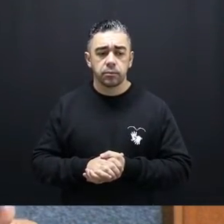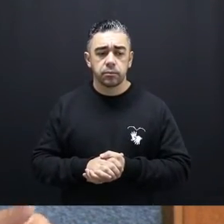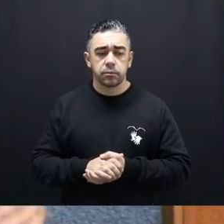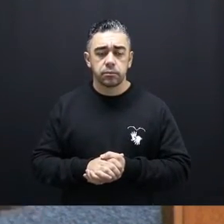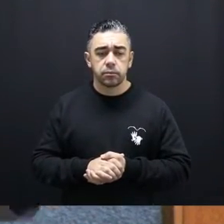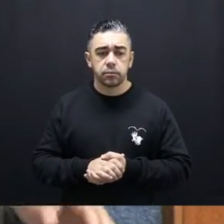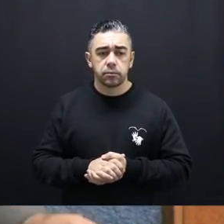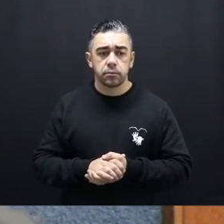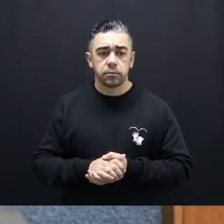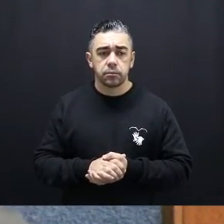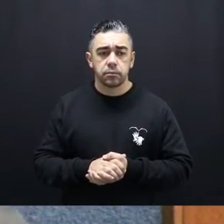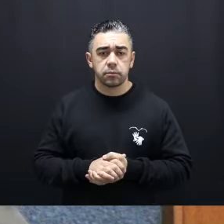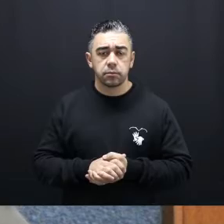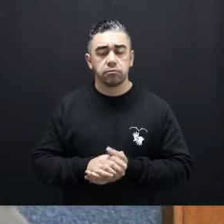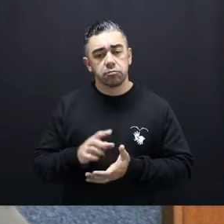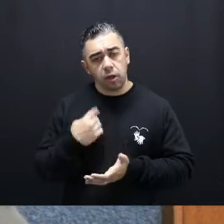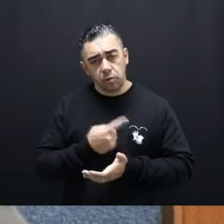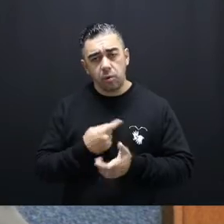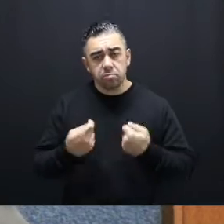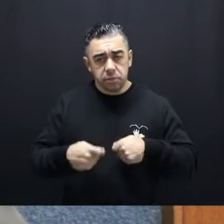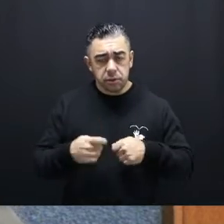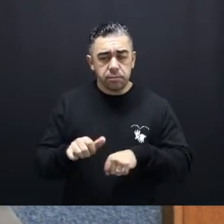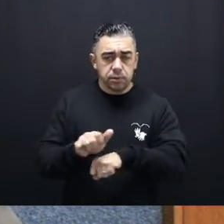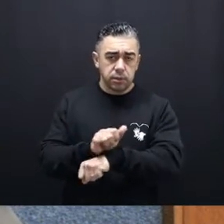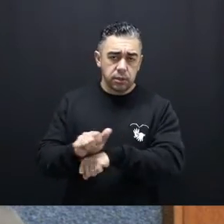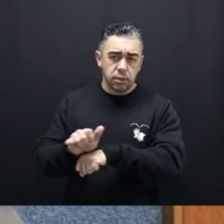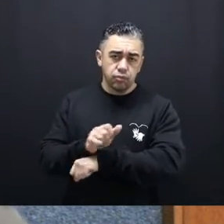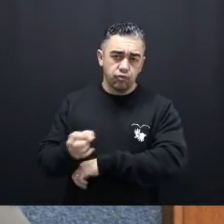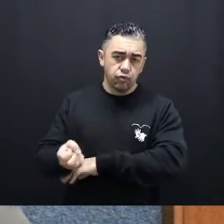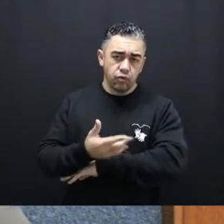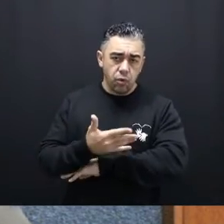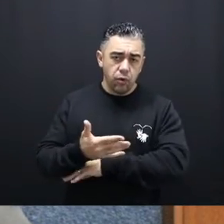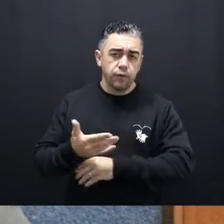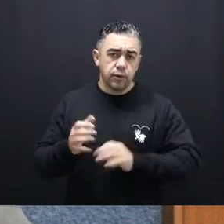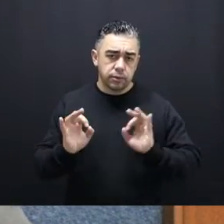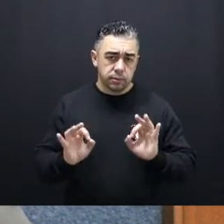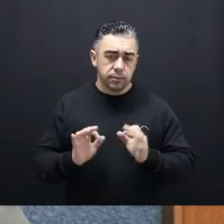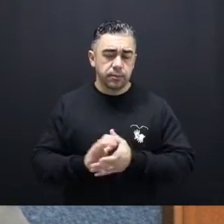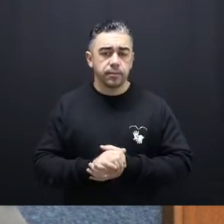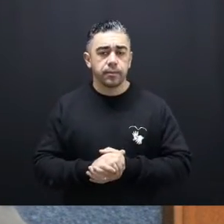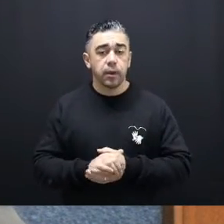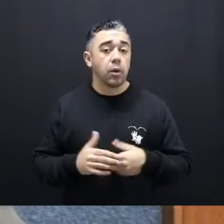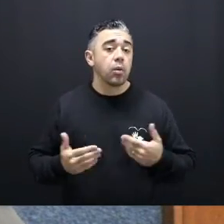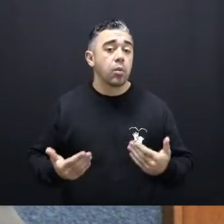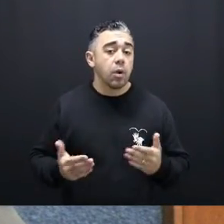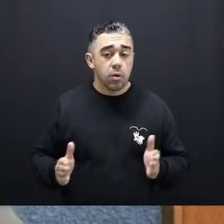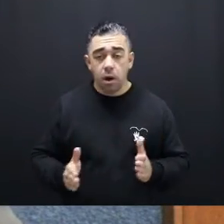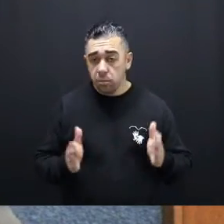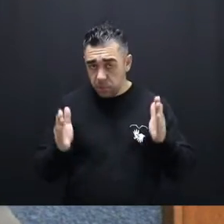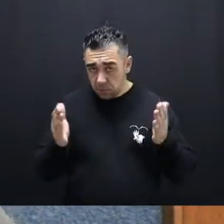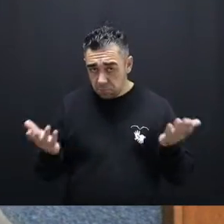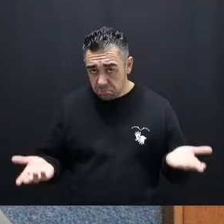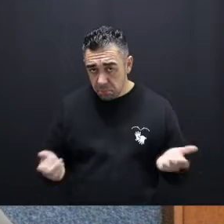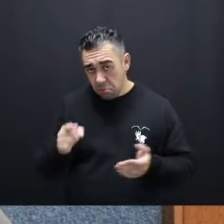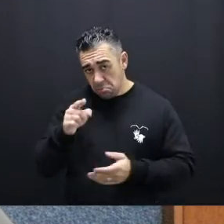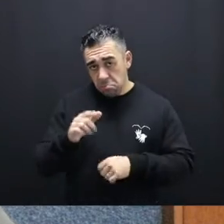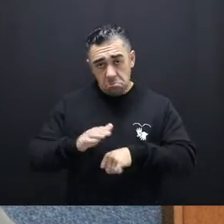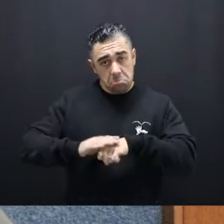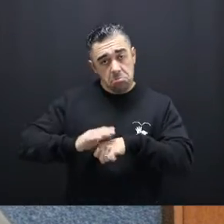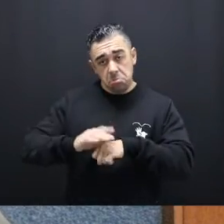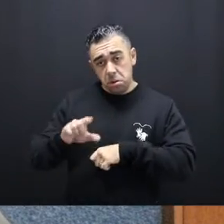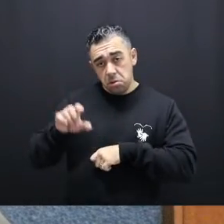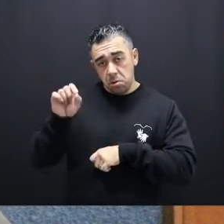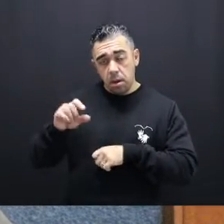a gente tem que se reiventar ir e qual caminho você vai seguir é você que decide